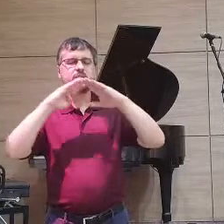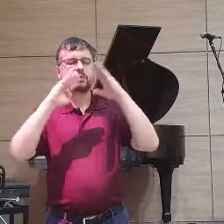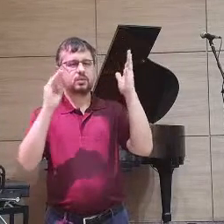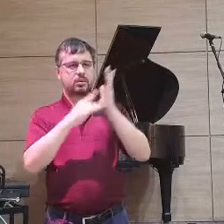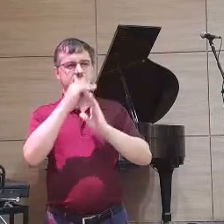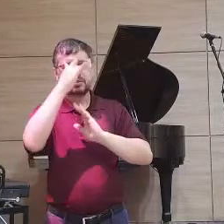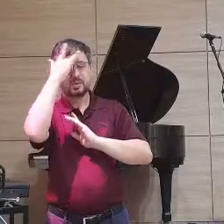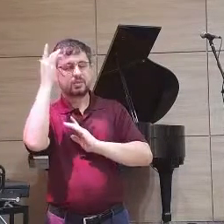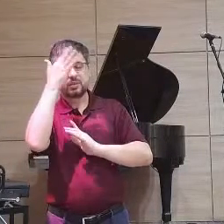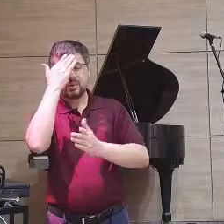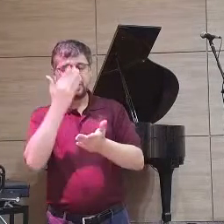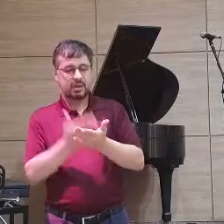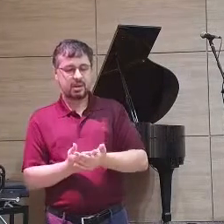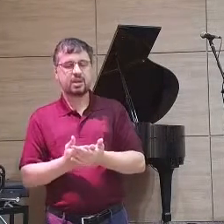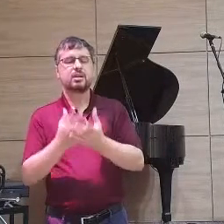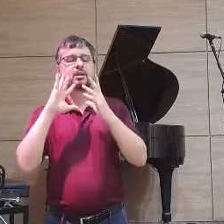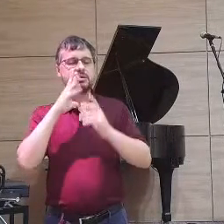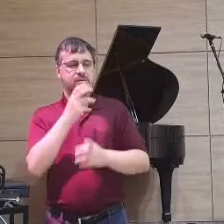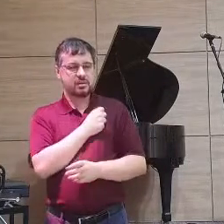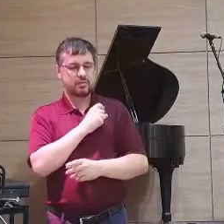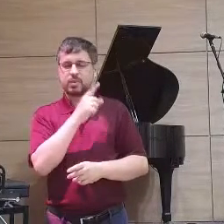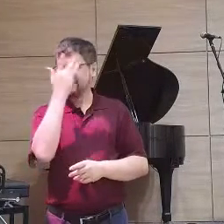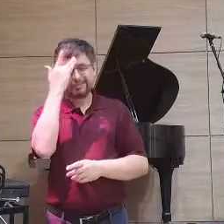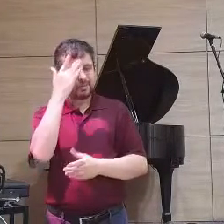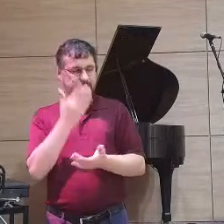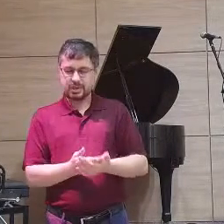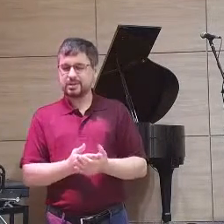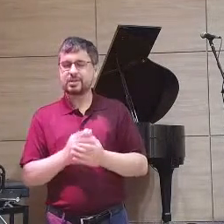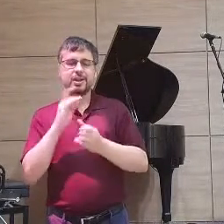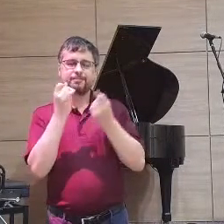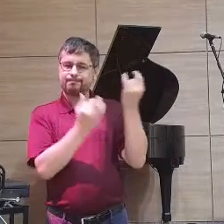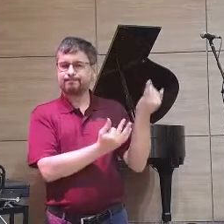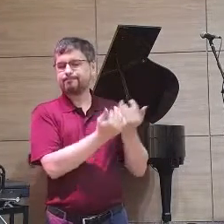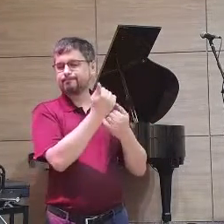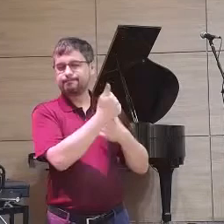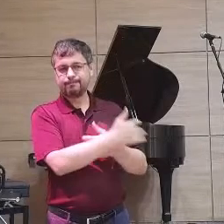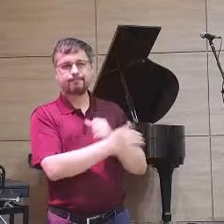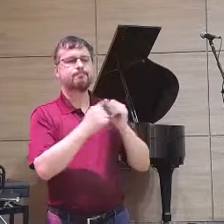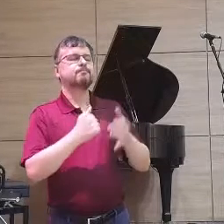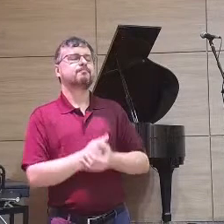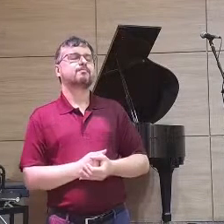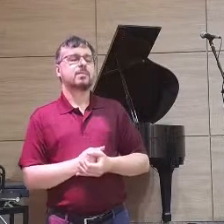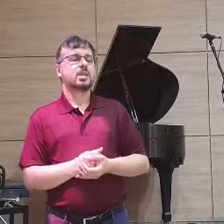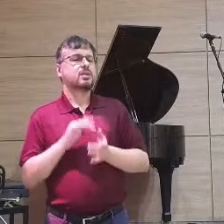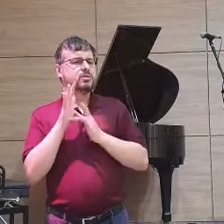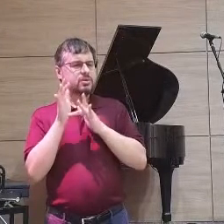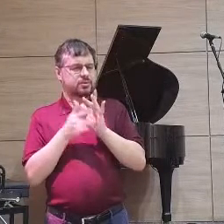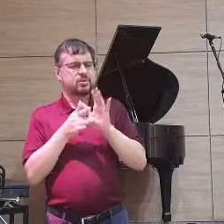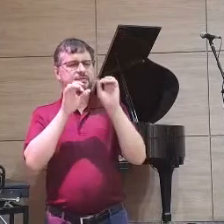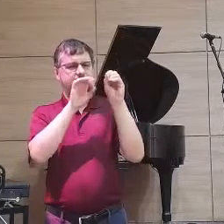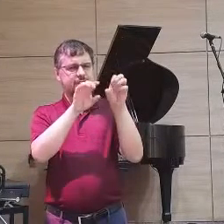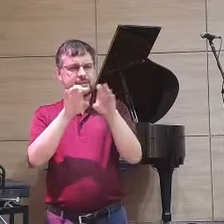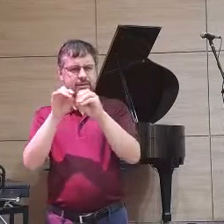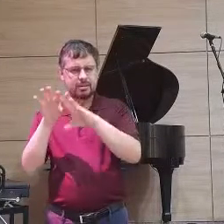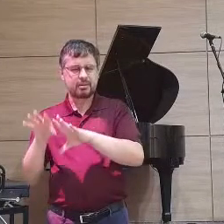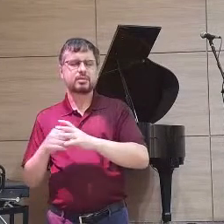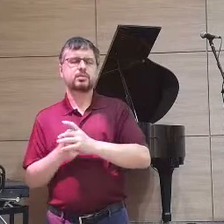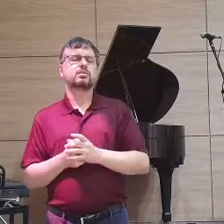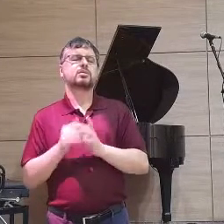será salvo quem não crê será condenado então Jesus é tentado a plataforma